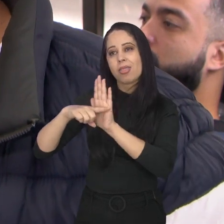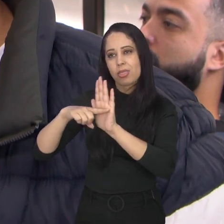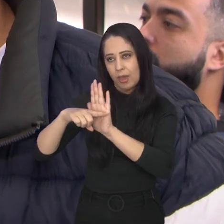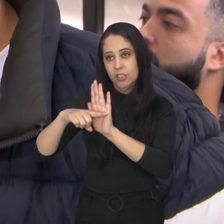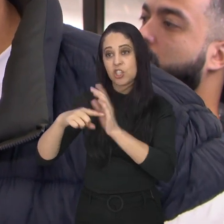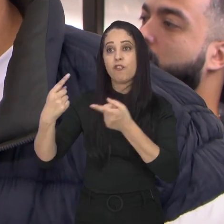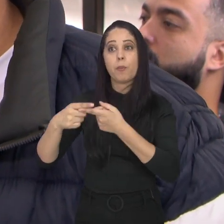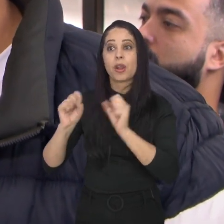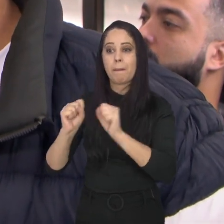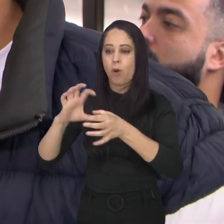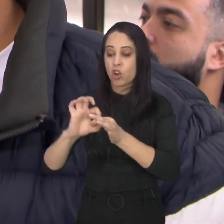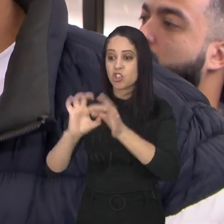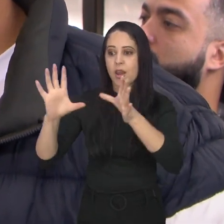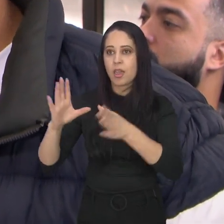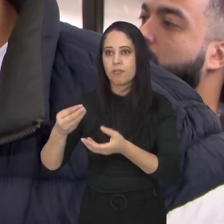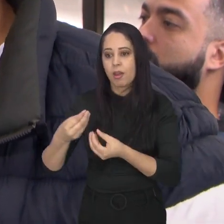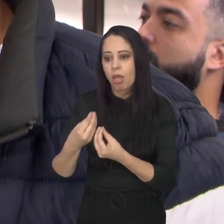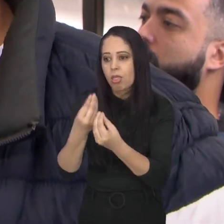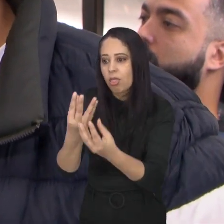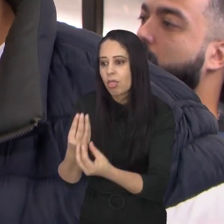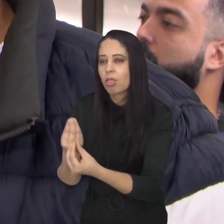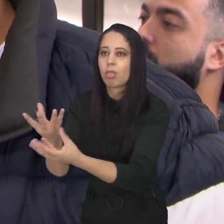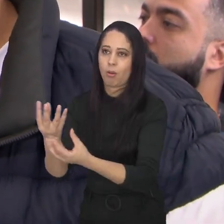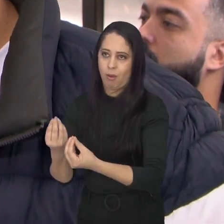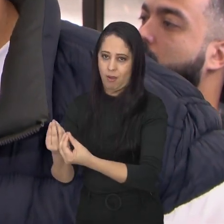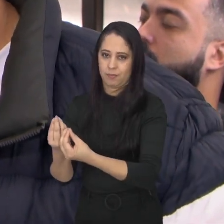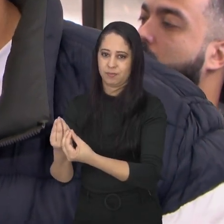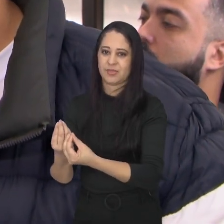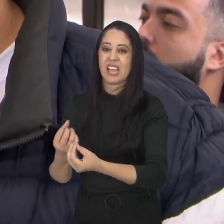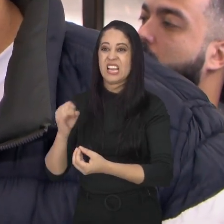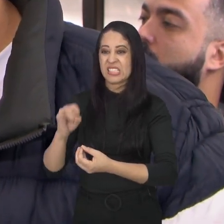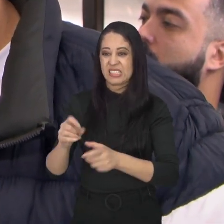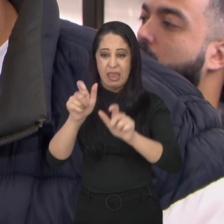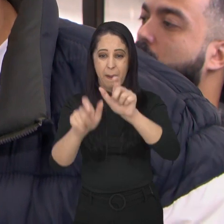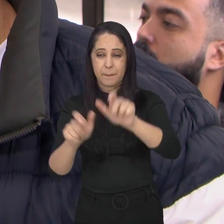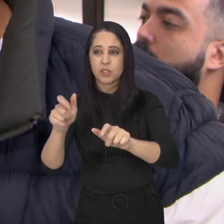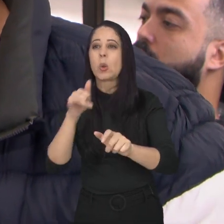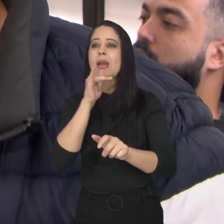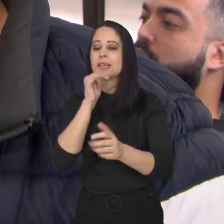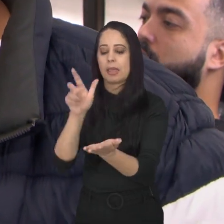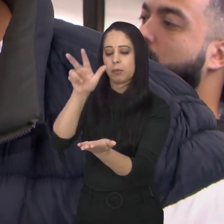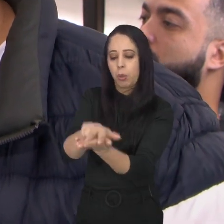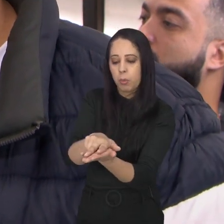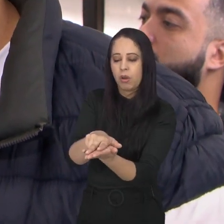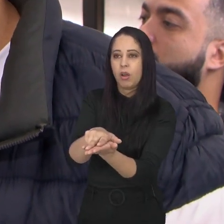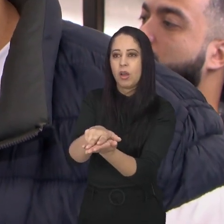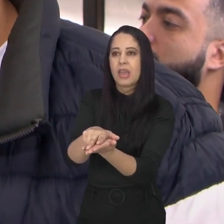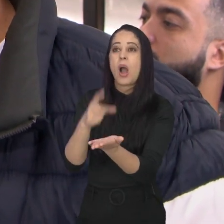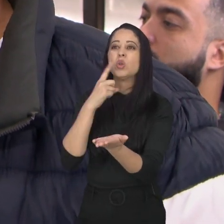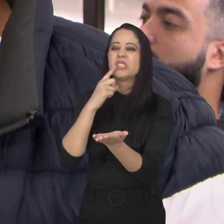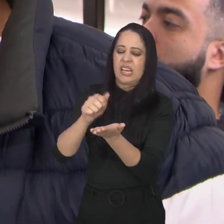sinusite, bronquite, que é muito comum nesse momento. Então, assim, para nós é de suma importância trazer à tona